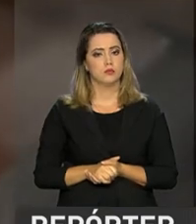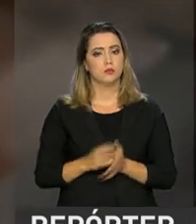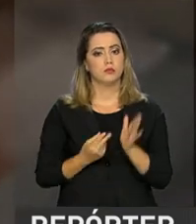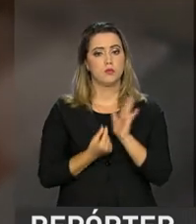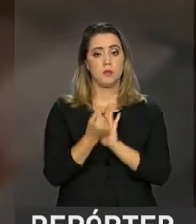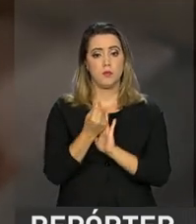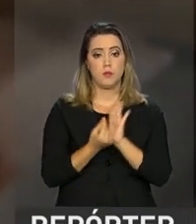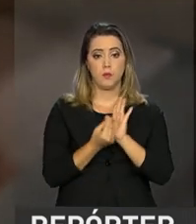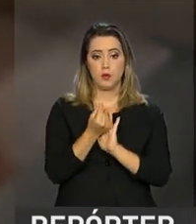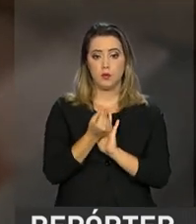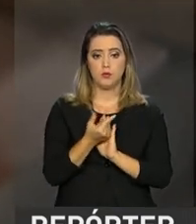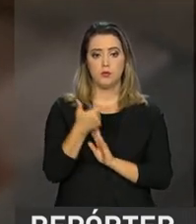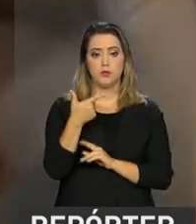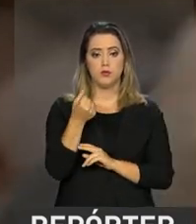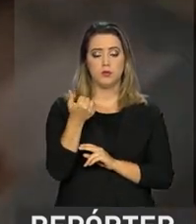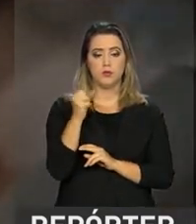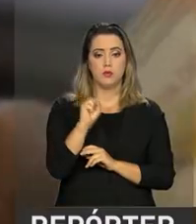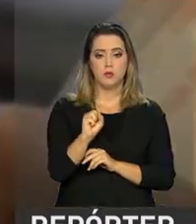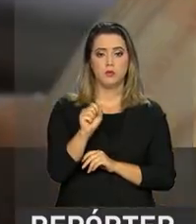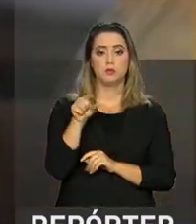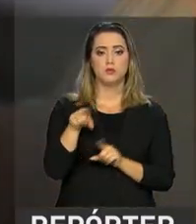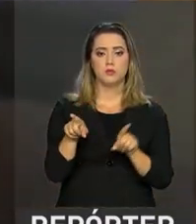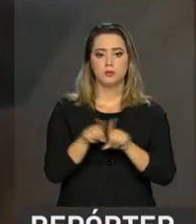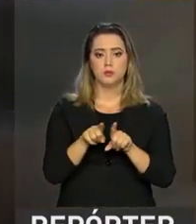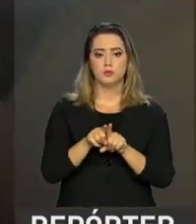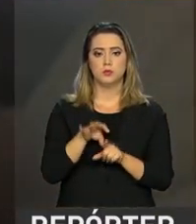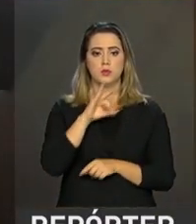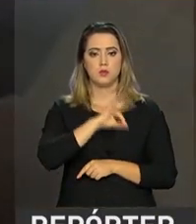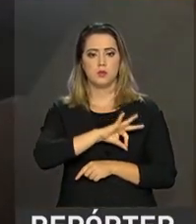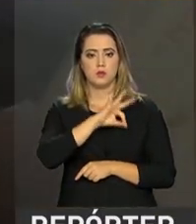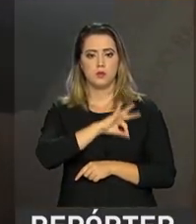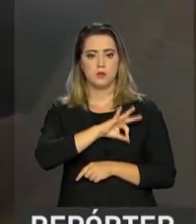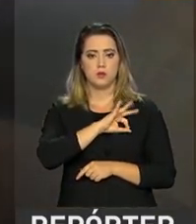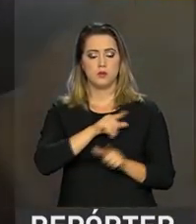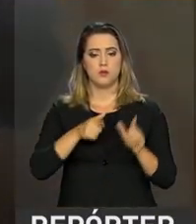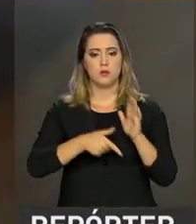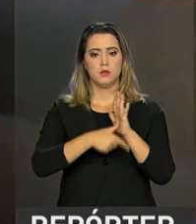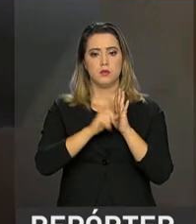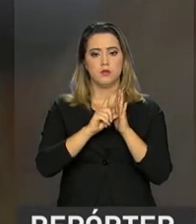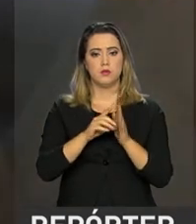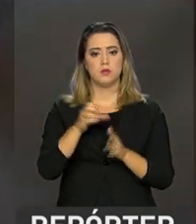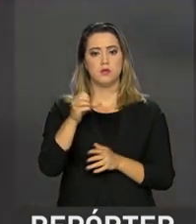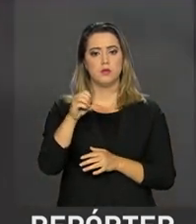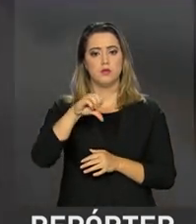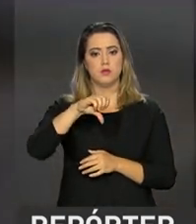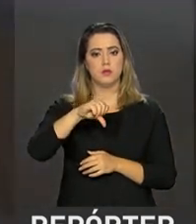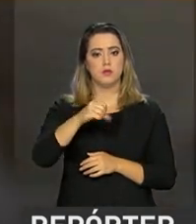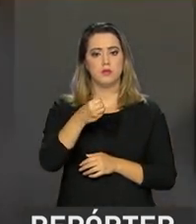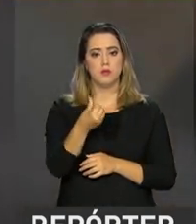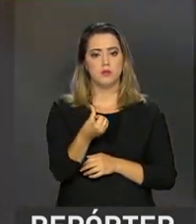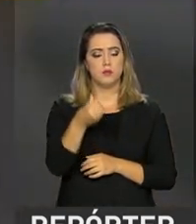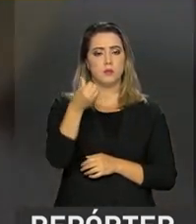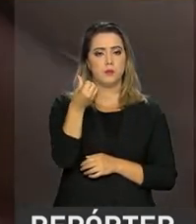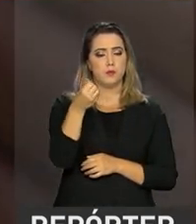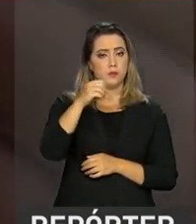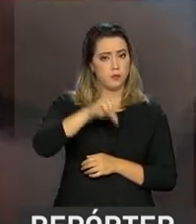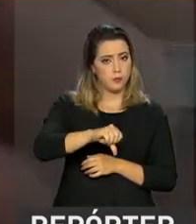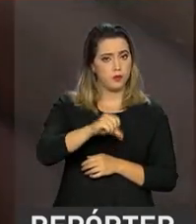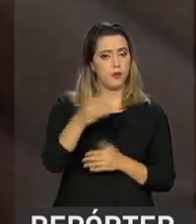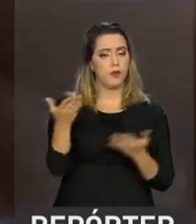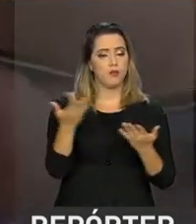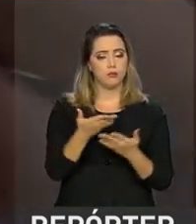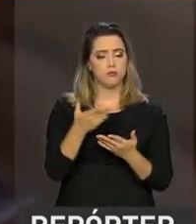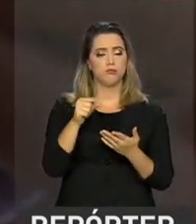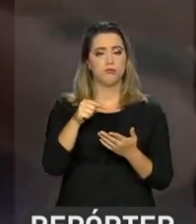de 2018 prevê também o salário mínimo que antes estava previsto em 969 reais foi